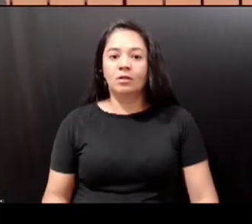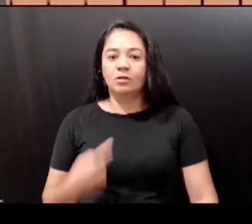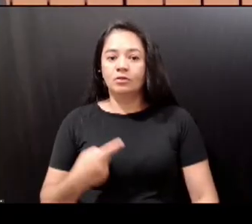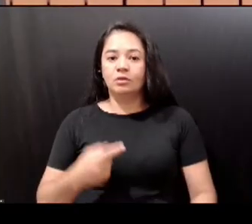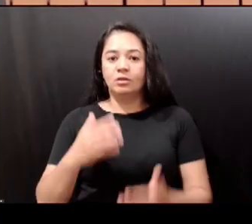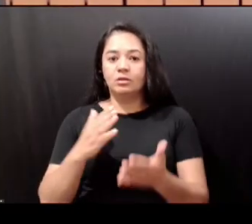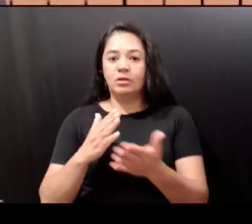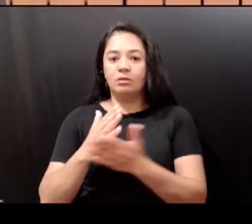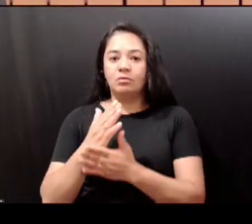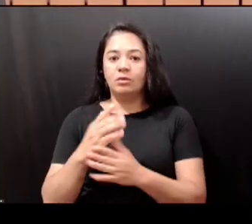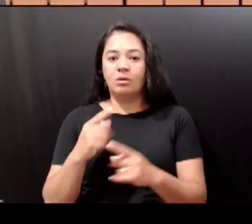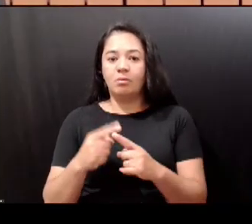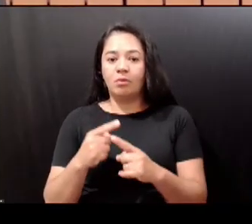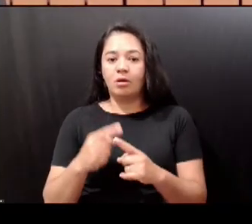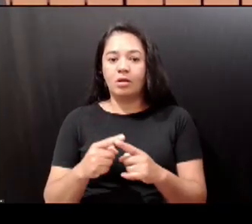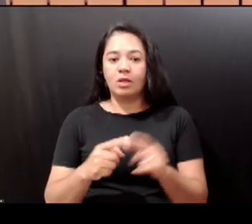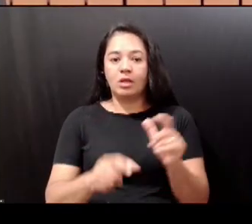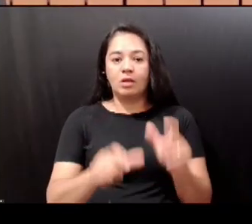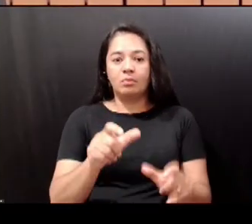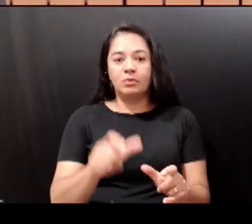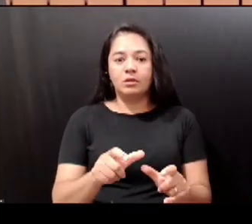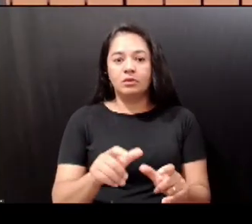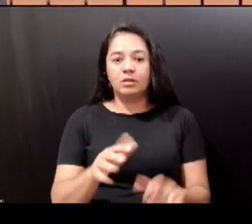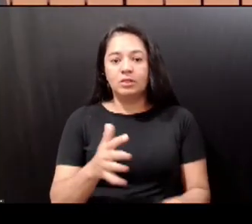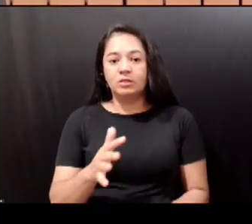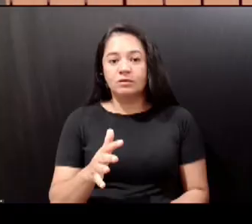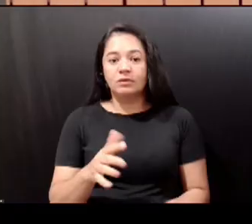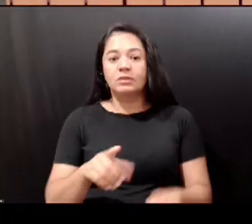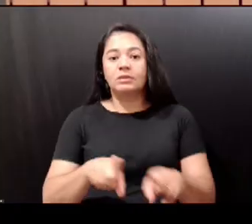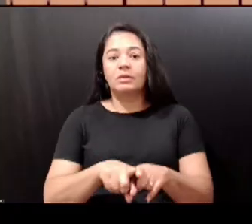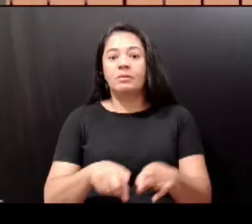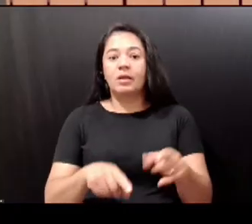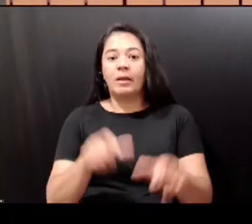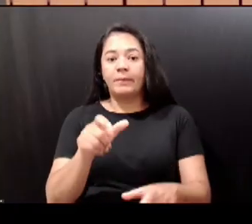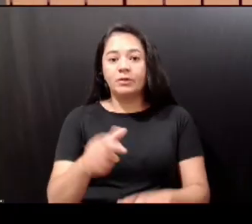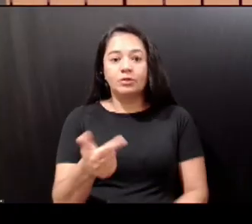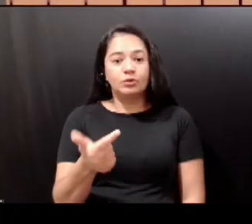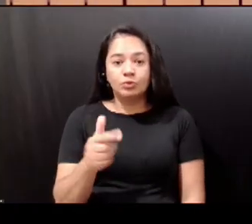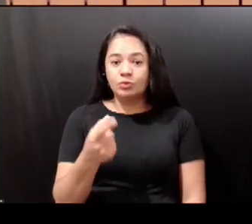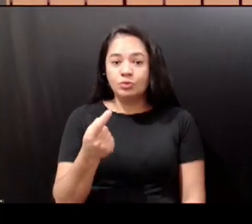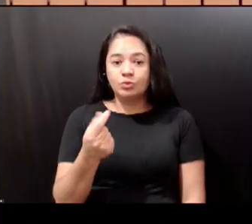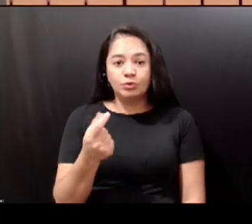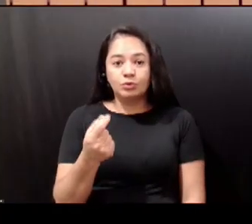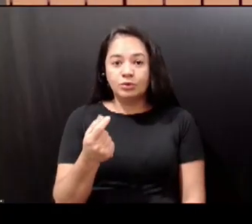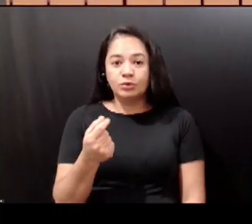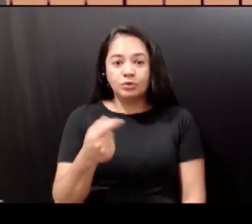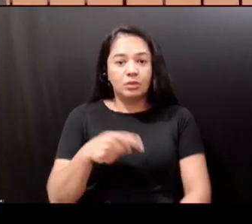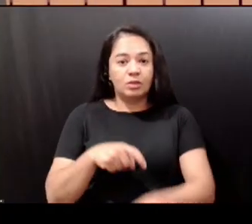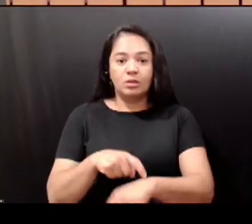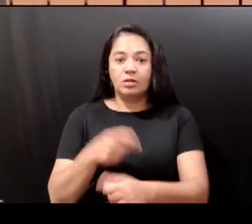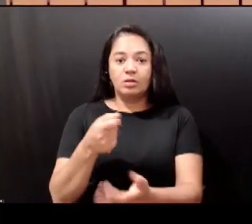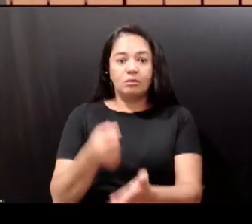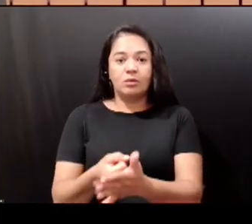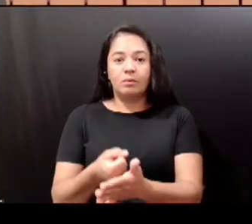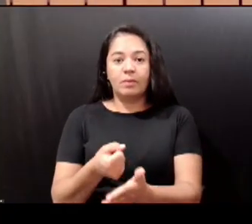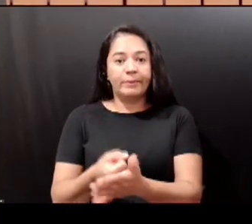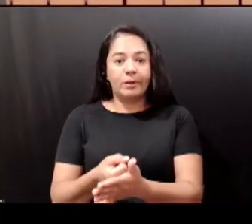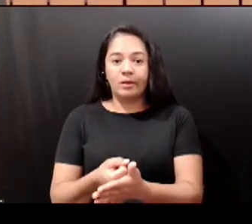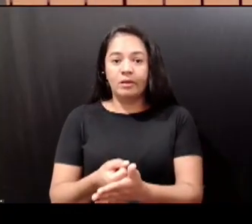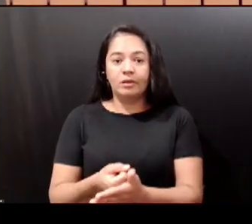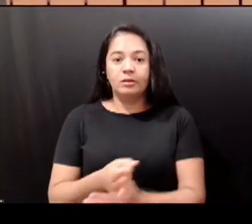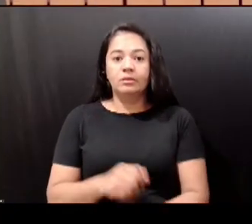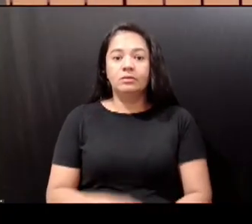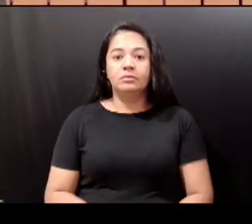pelo esquecimento, mas às vezes a pessoa também ela não tem o valor ali para ser pago naquele momento, mas